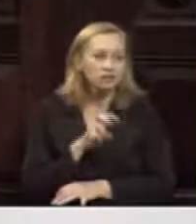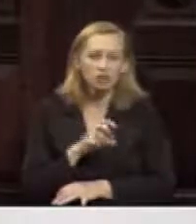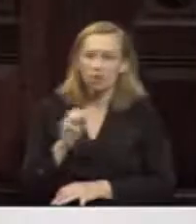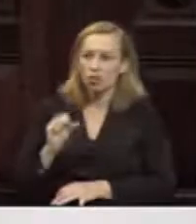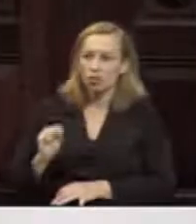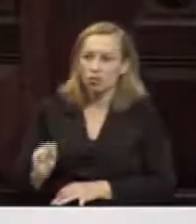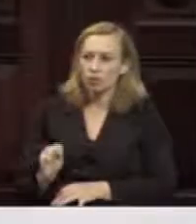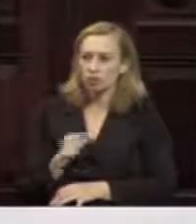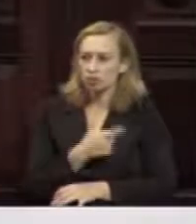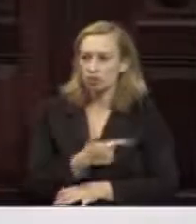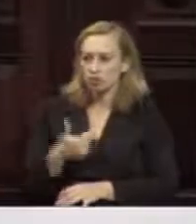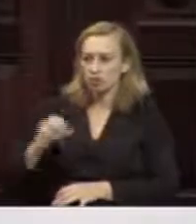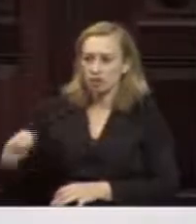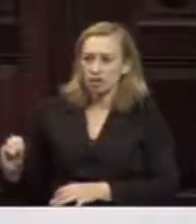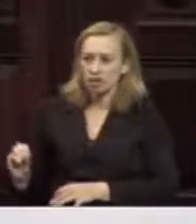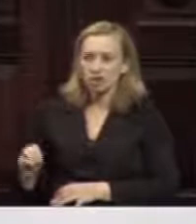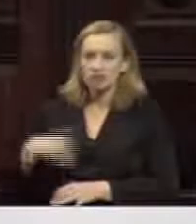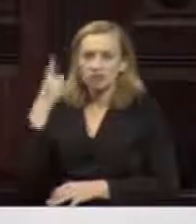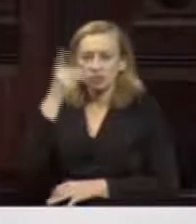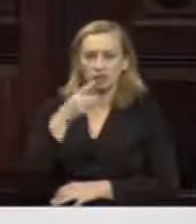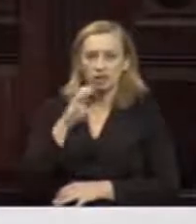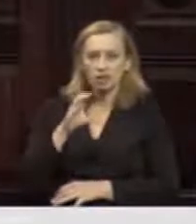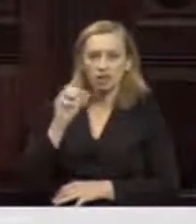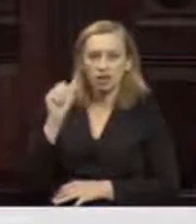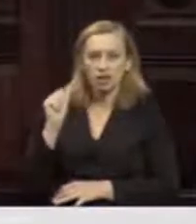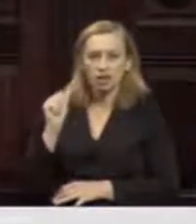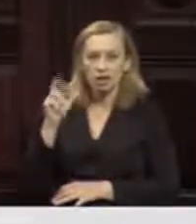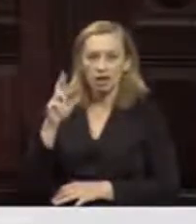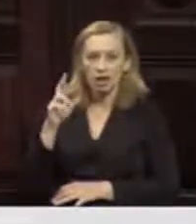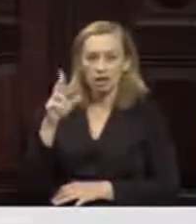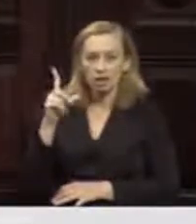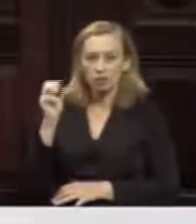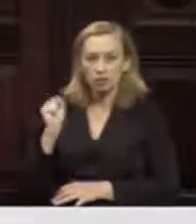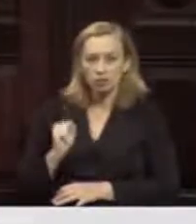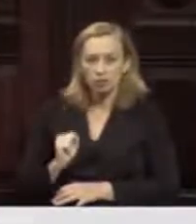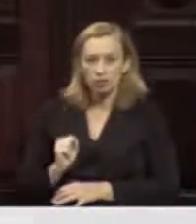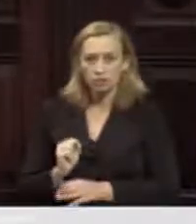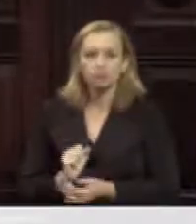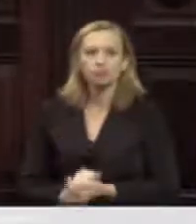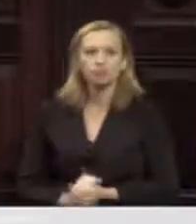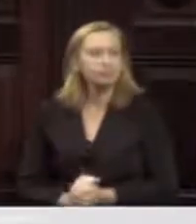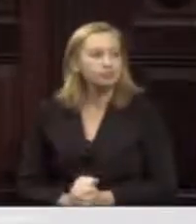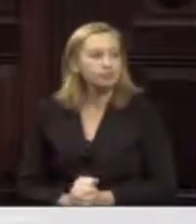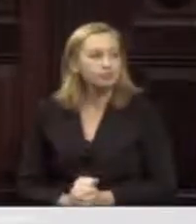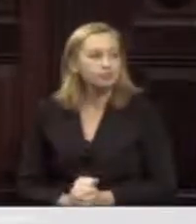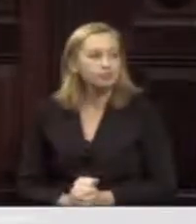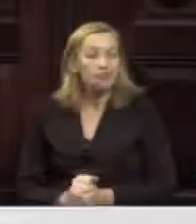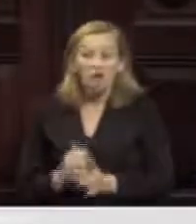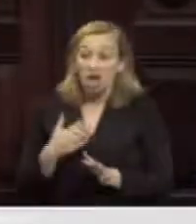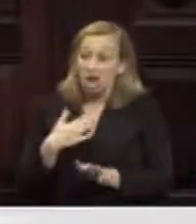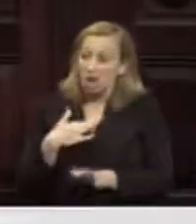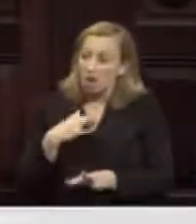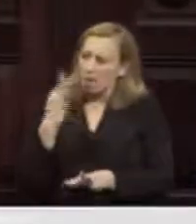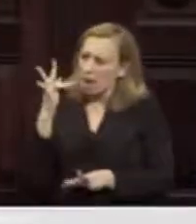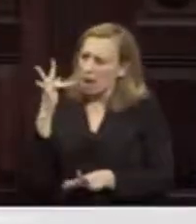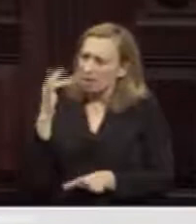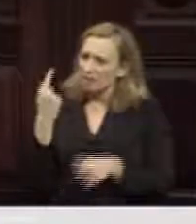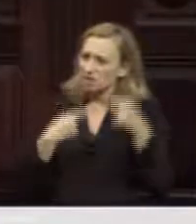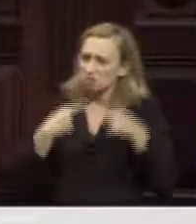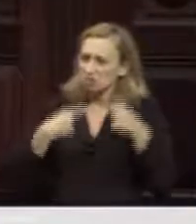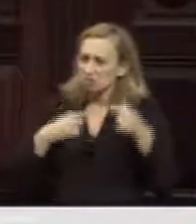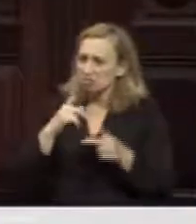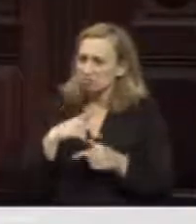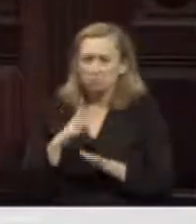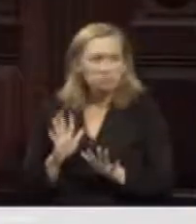2010, de autoria dos deputados Carlos Mink e também Gilberto Palmares. Eu vou ser muito breve nessa discussão,